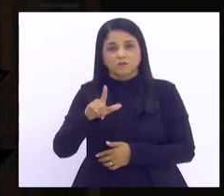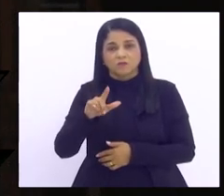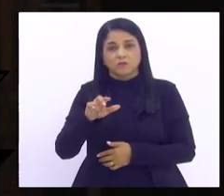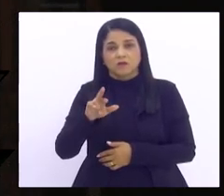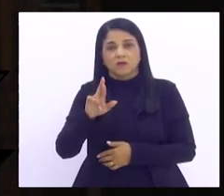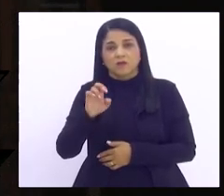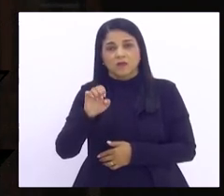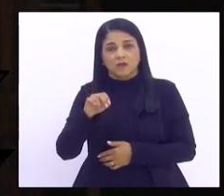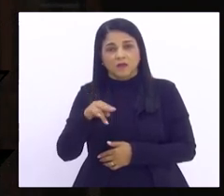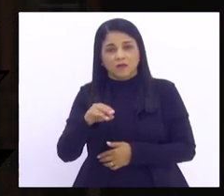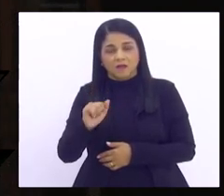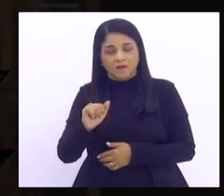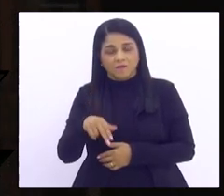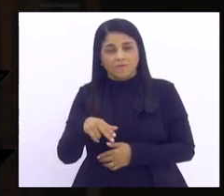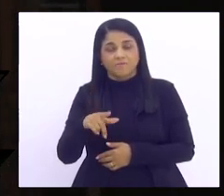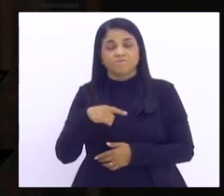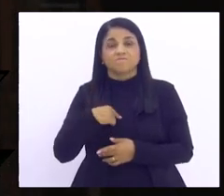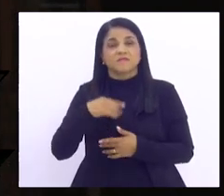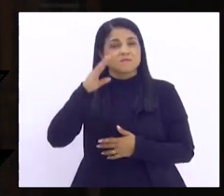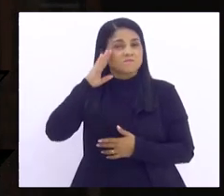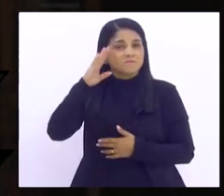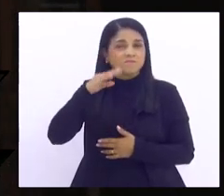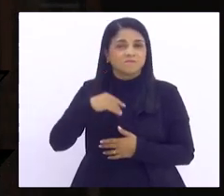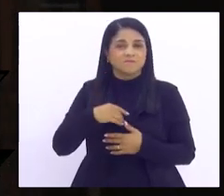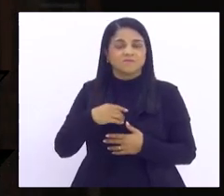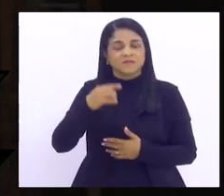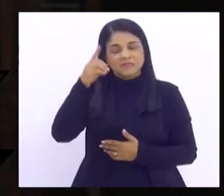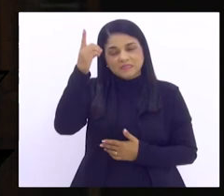dos que têm síndrome de Down.